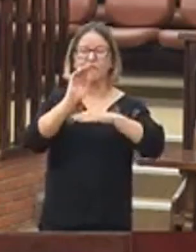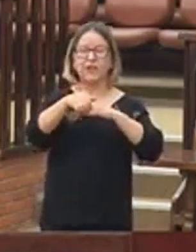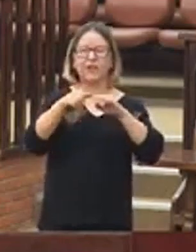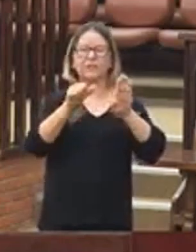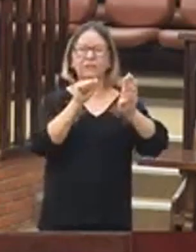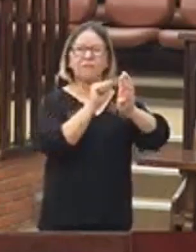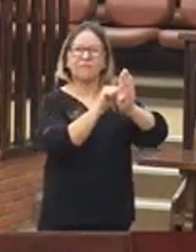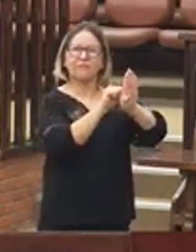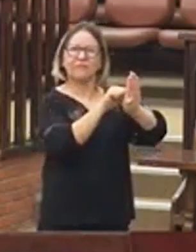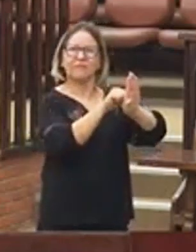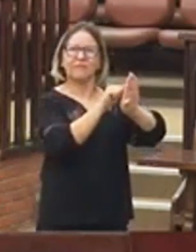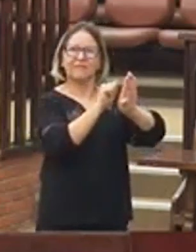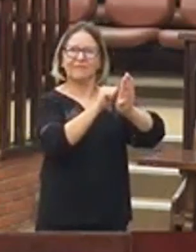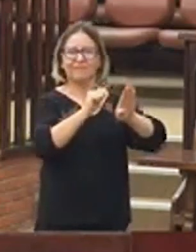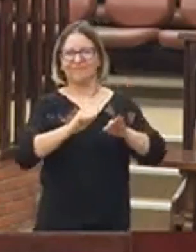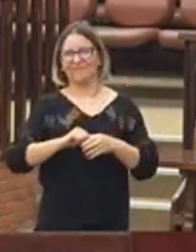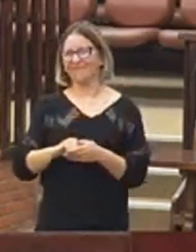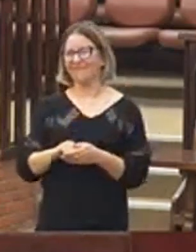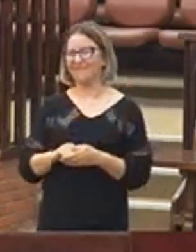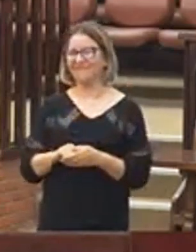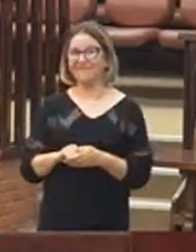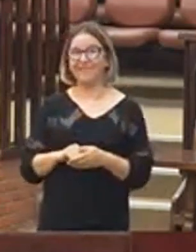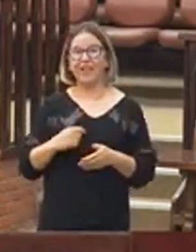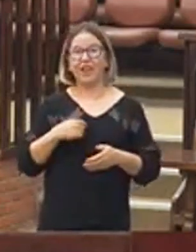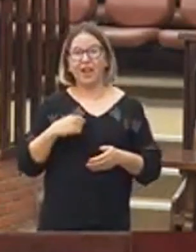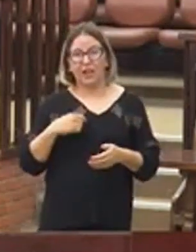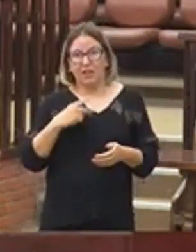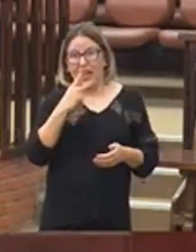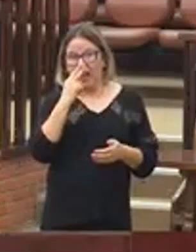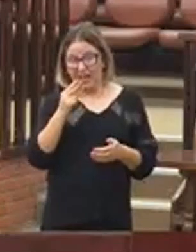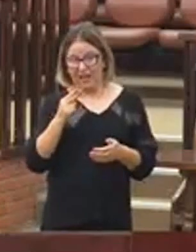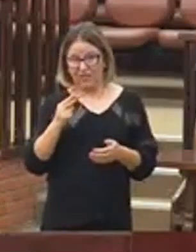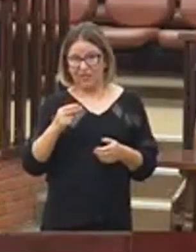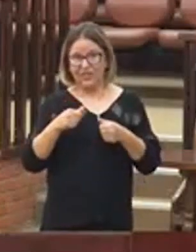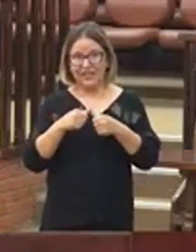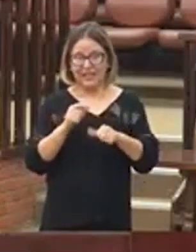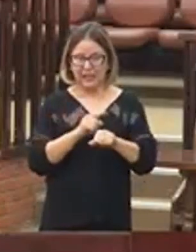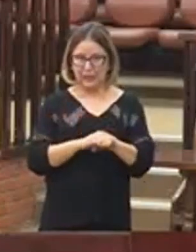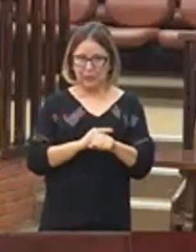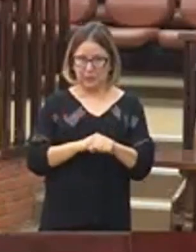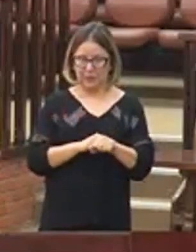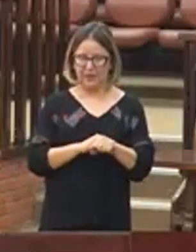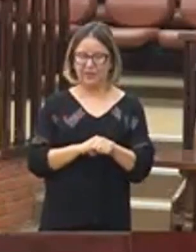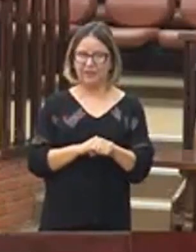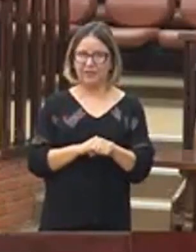E eu creio que nesse momento nós estamos passando por uma